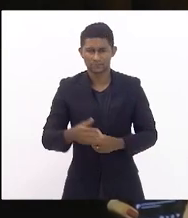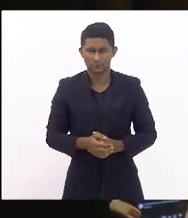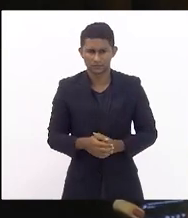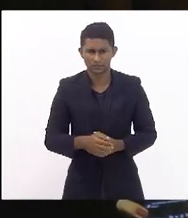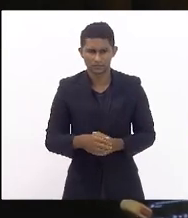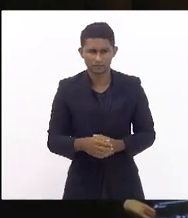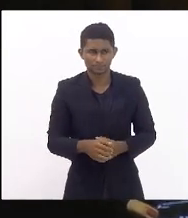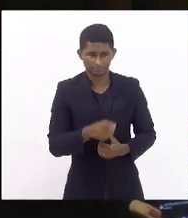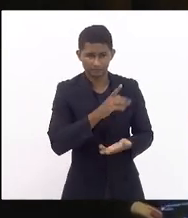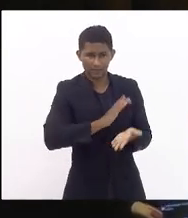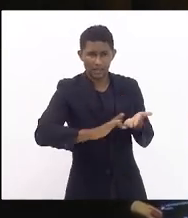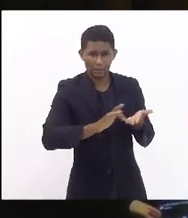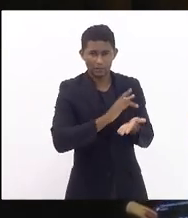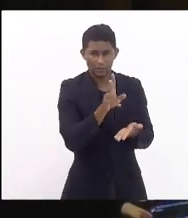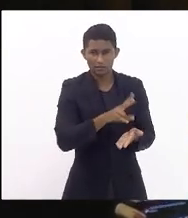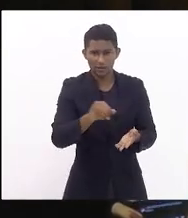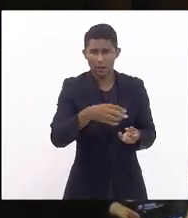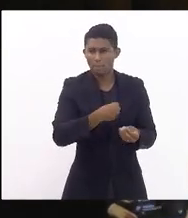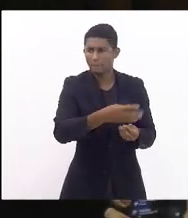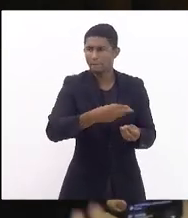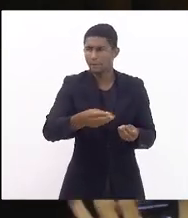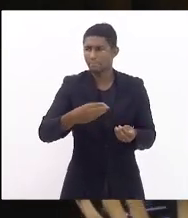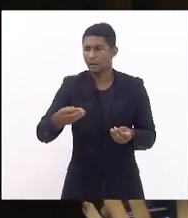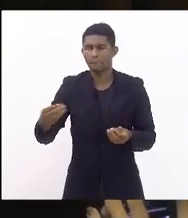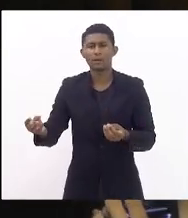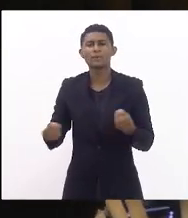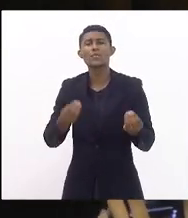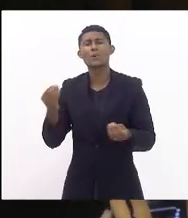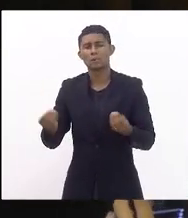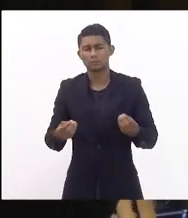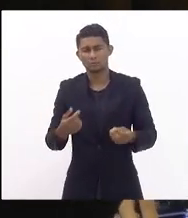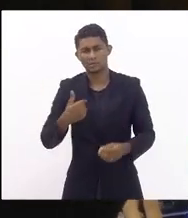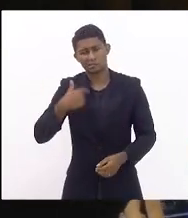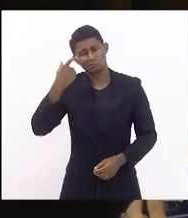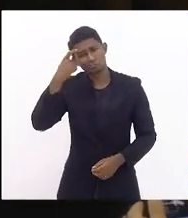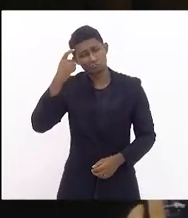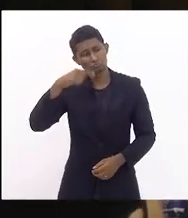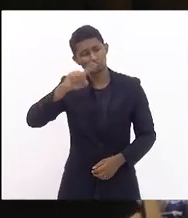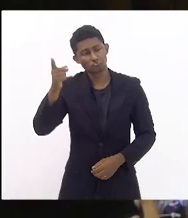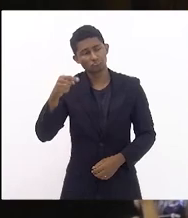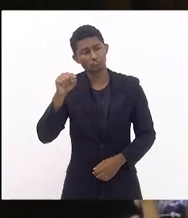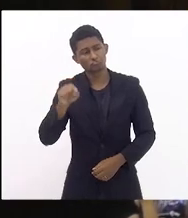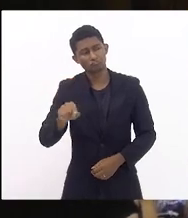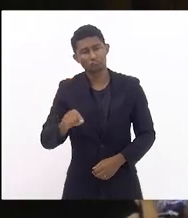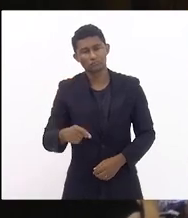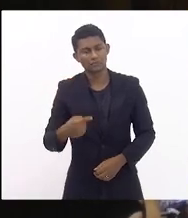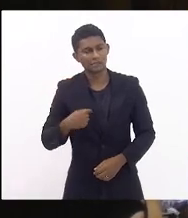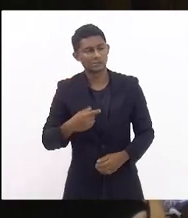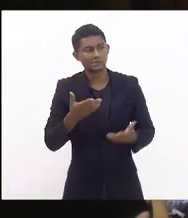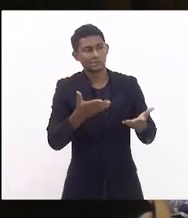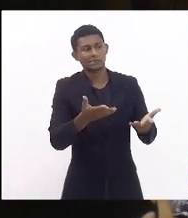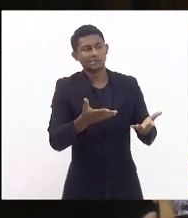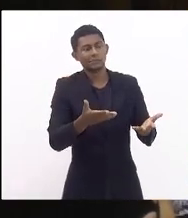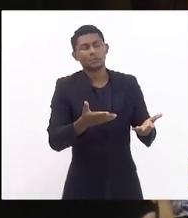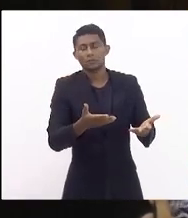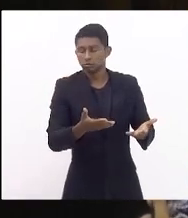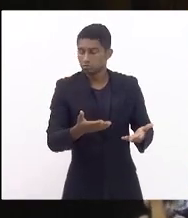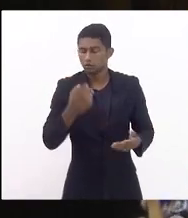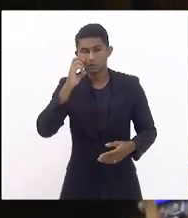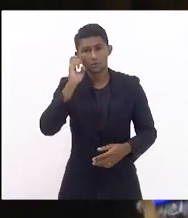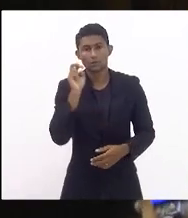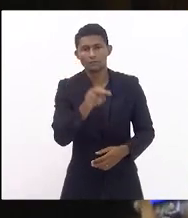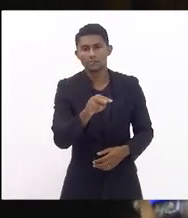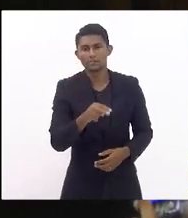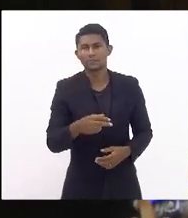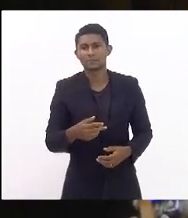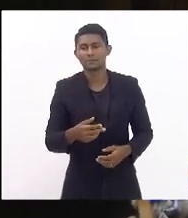distribuição irá proceder? E aí, eu saí muito incomodada com aquilo, em ver aquelas crianças, porque o